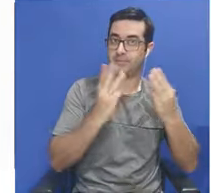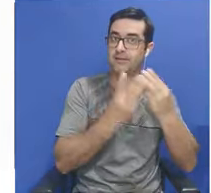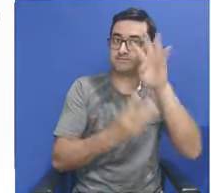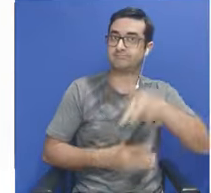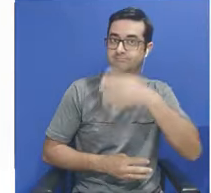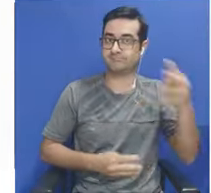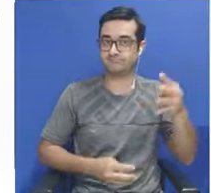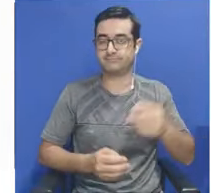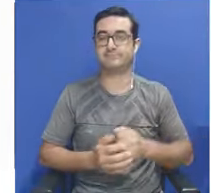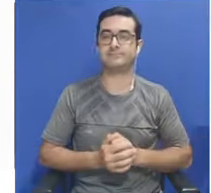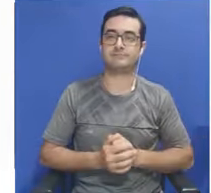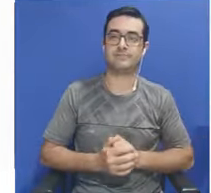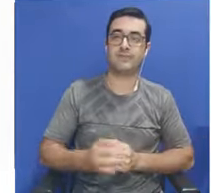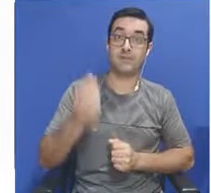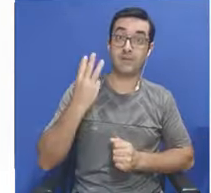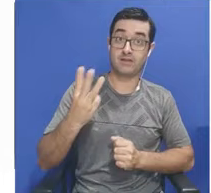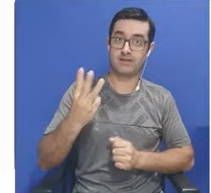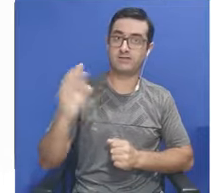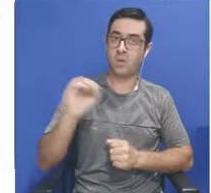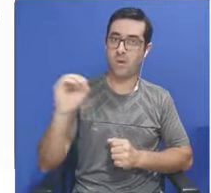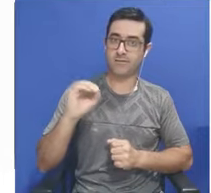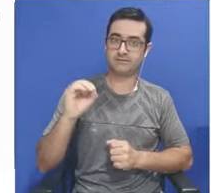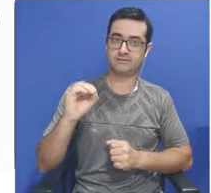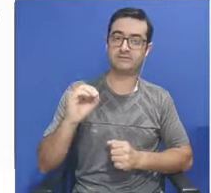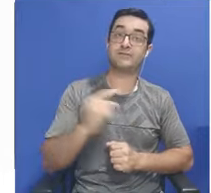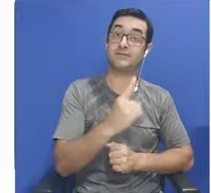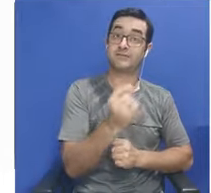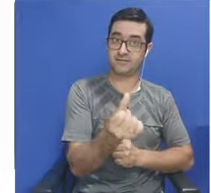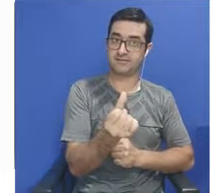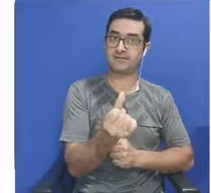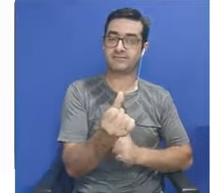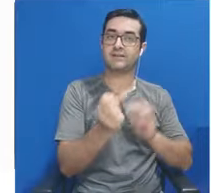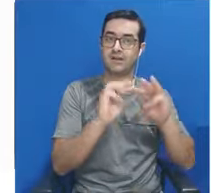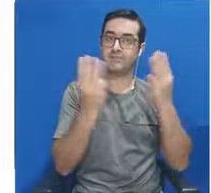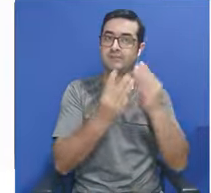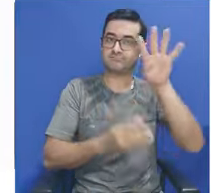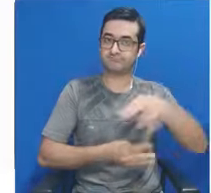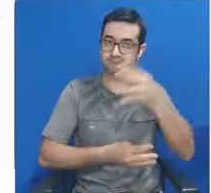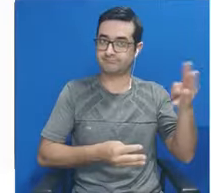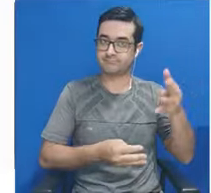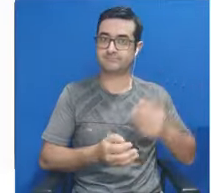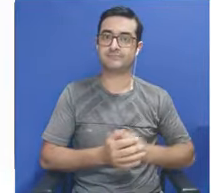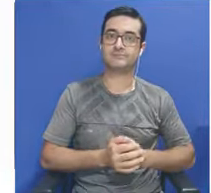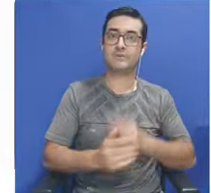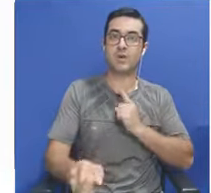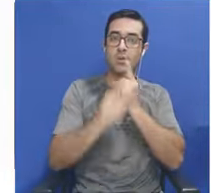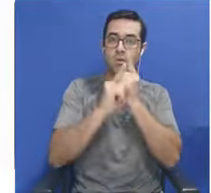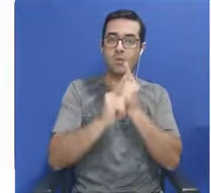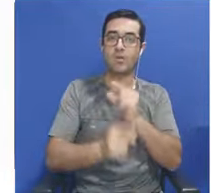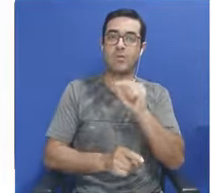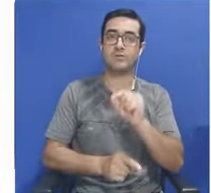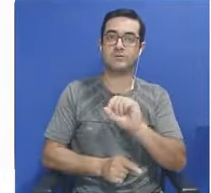de oxigênio vezes 16, que é a massa que está na tabela. E aí eu chego. Essa massa é a